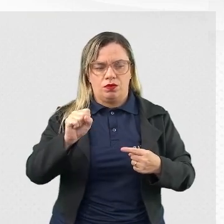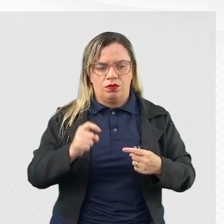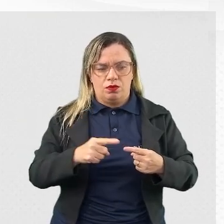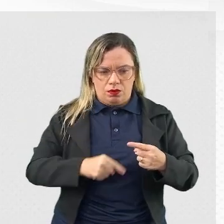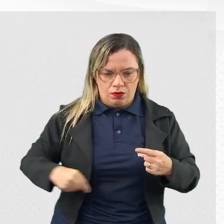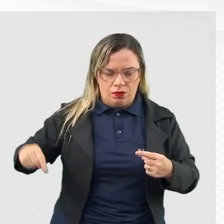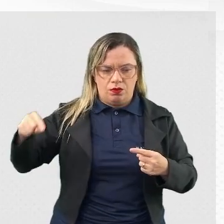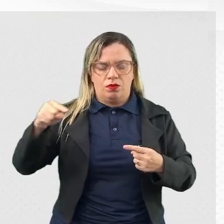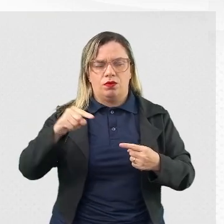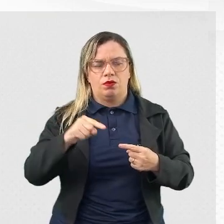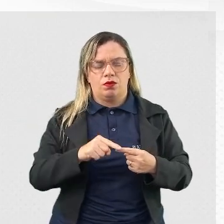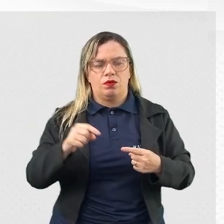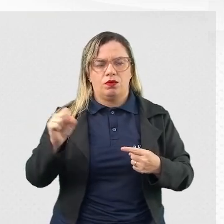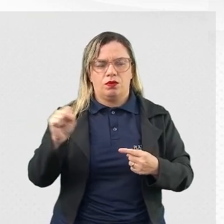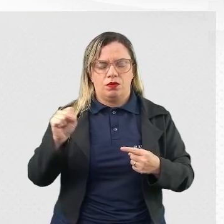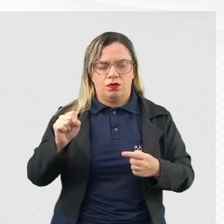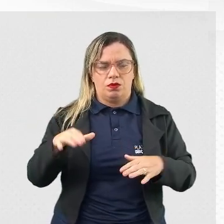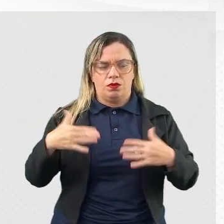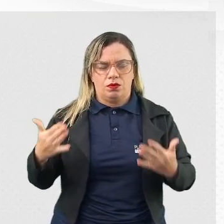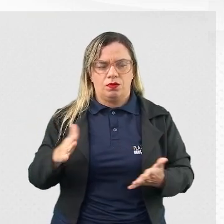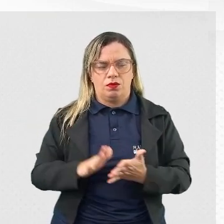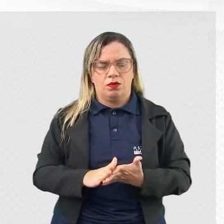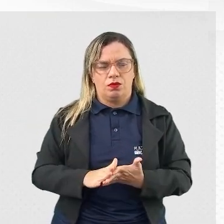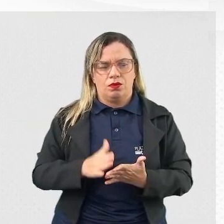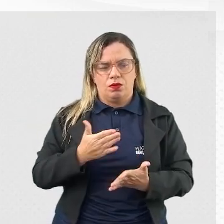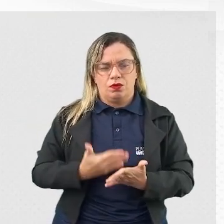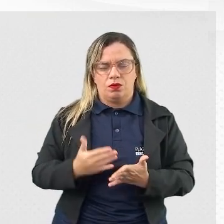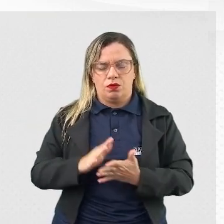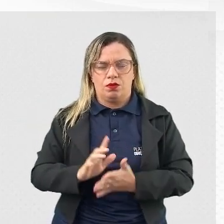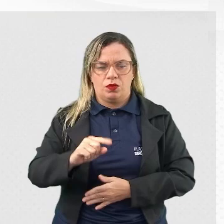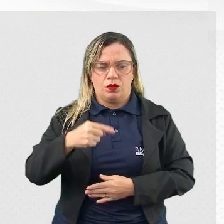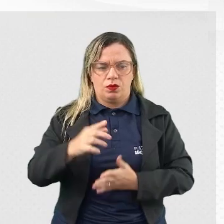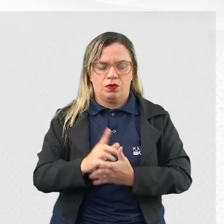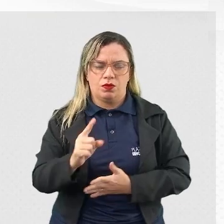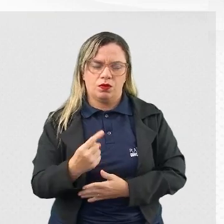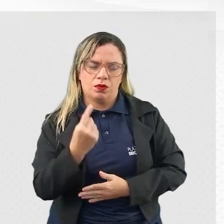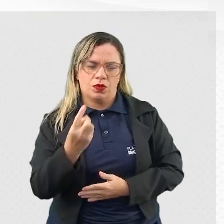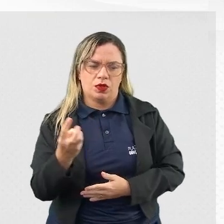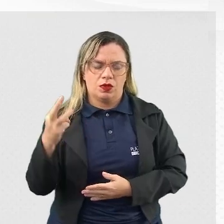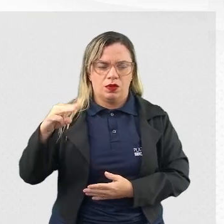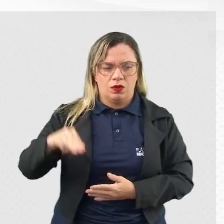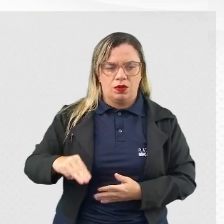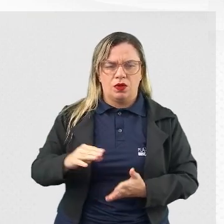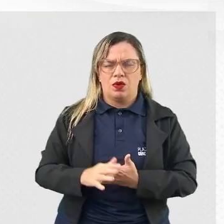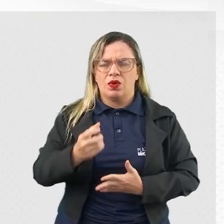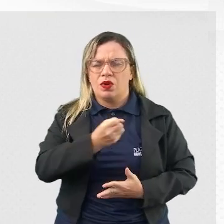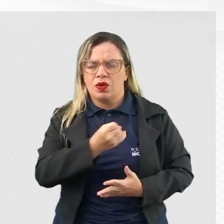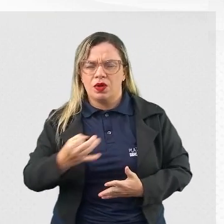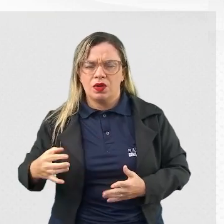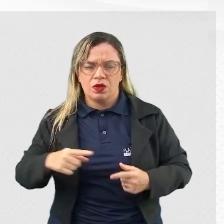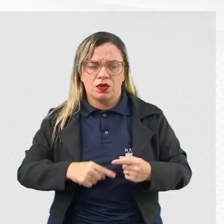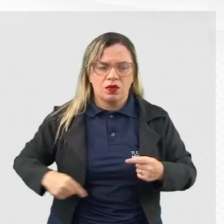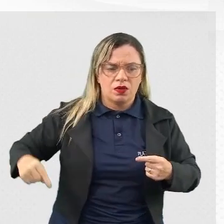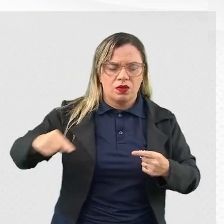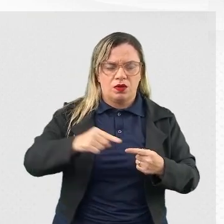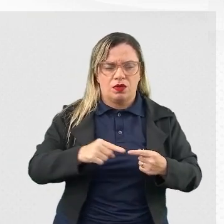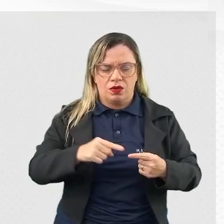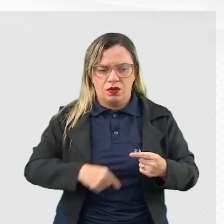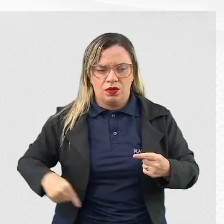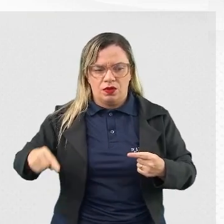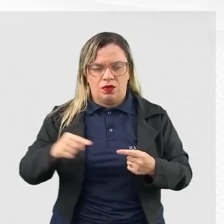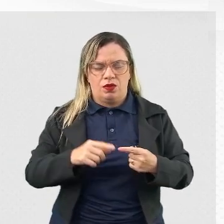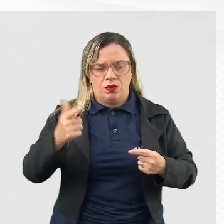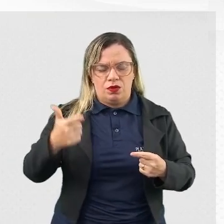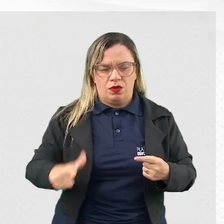mais 1 segundo dá uma volta. Depois de 1 minuto, quantas voltas foram dadas? Quem dá